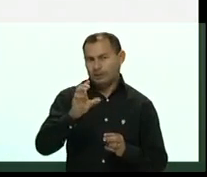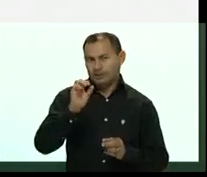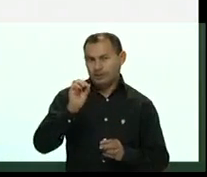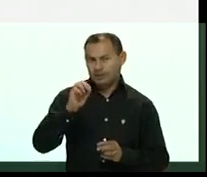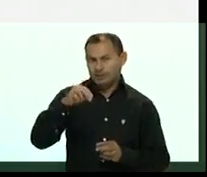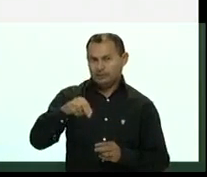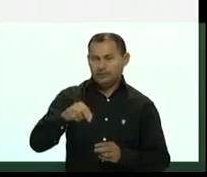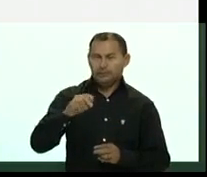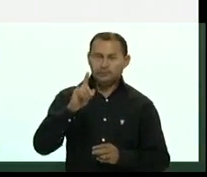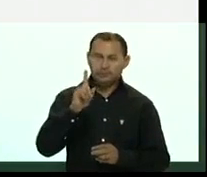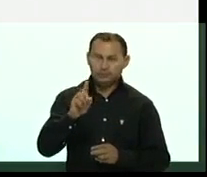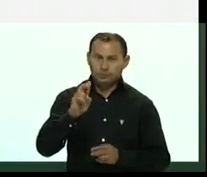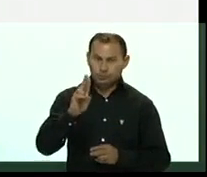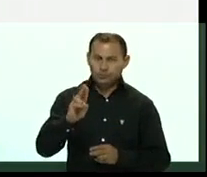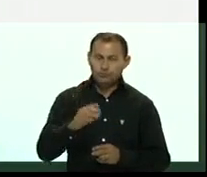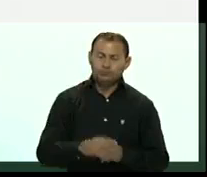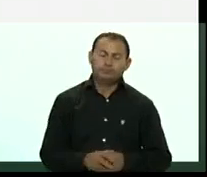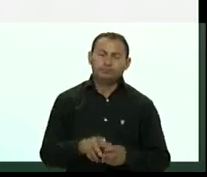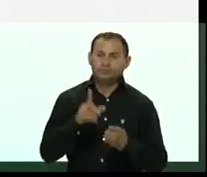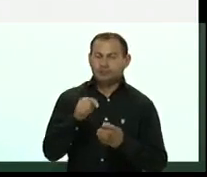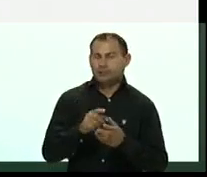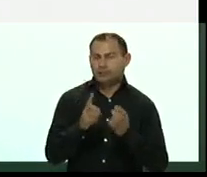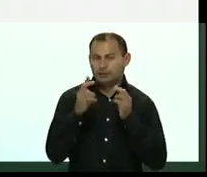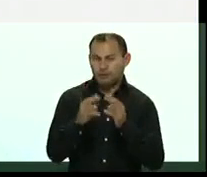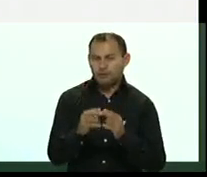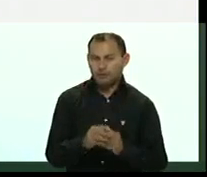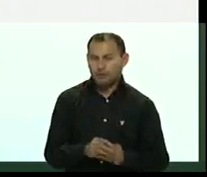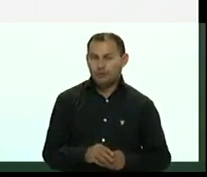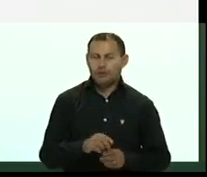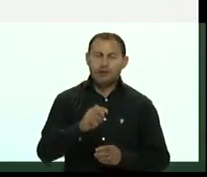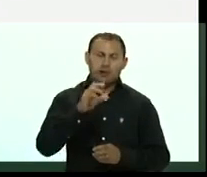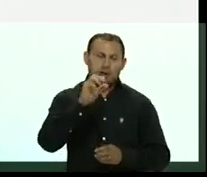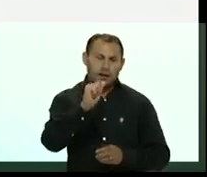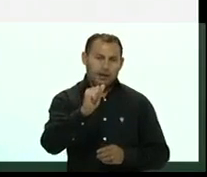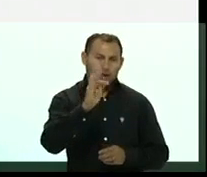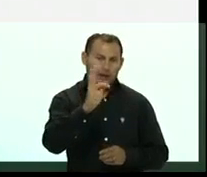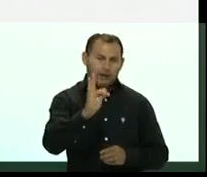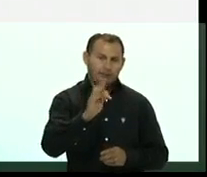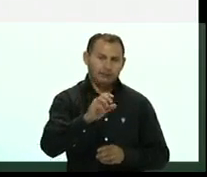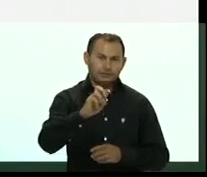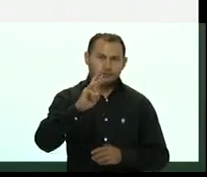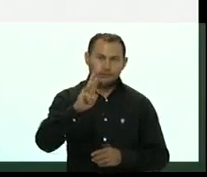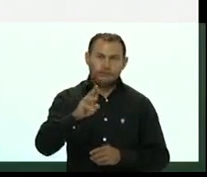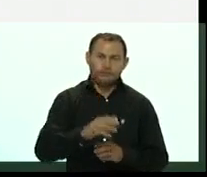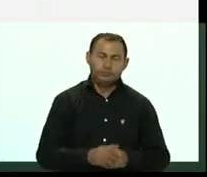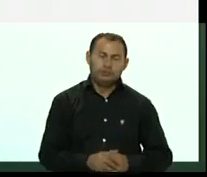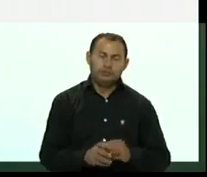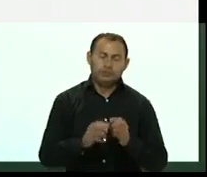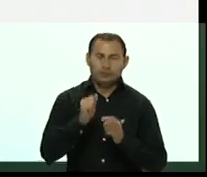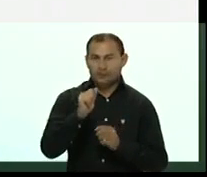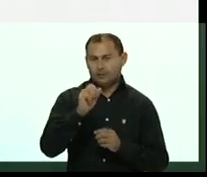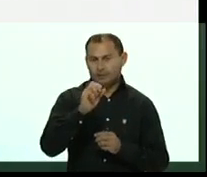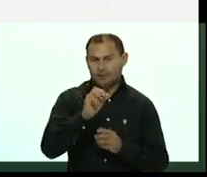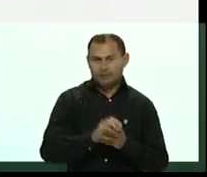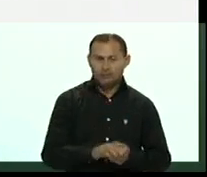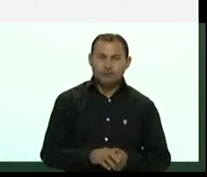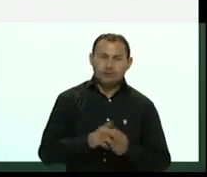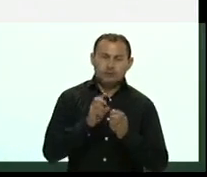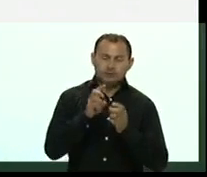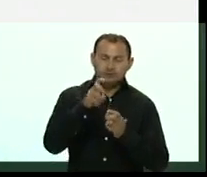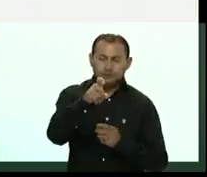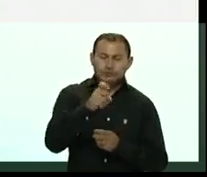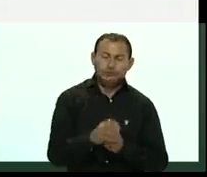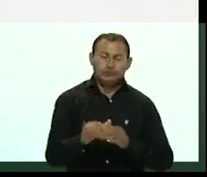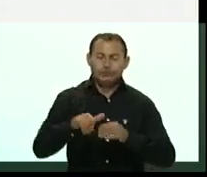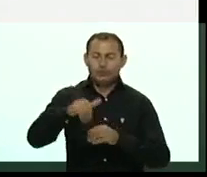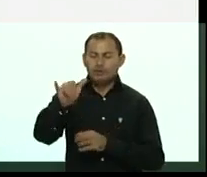u. E isso é igual a f de u. Então, a gente tem que o u é igual a g de x, que a gente encontrou aqui, e